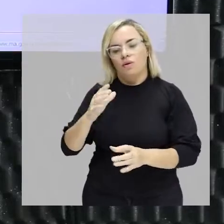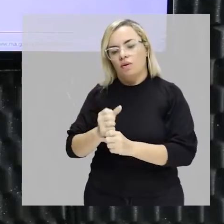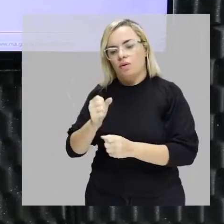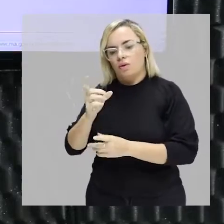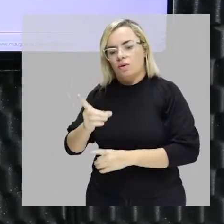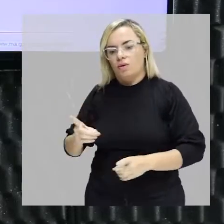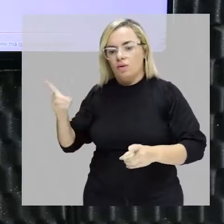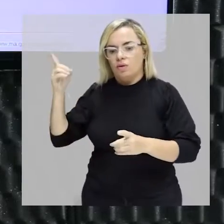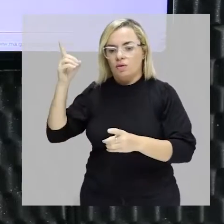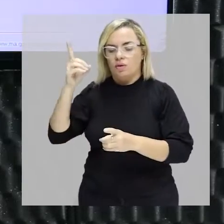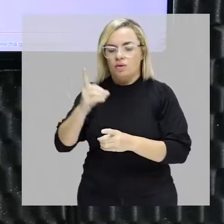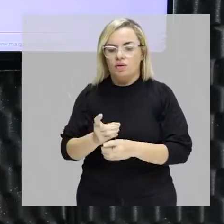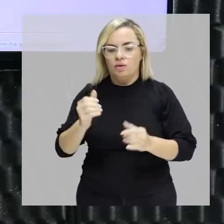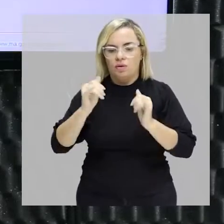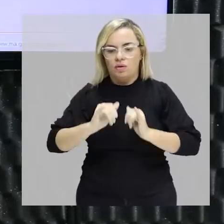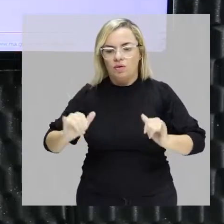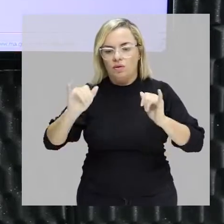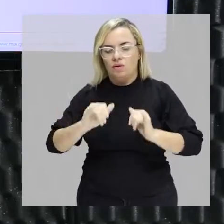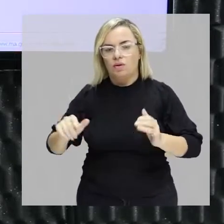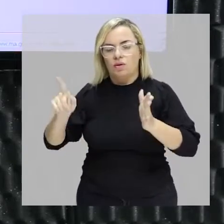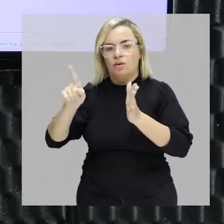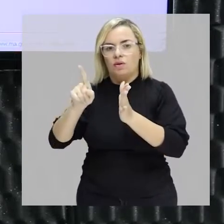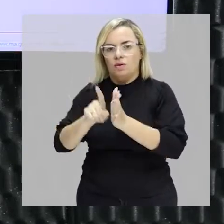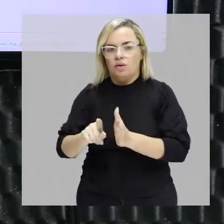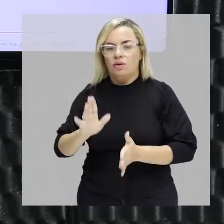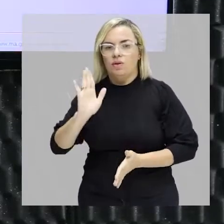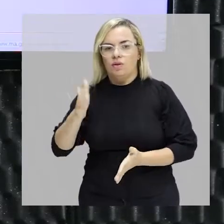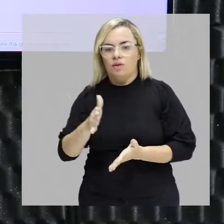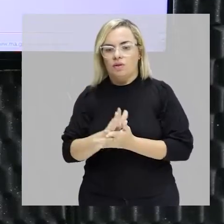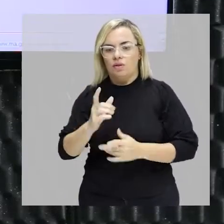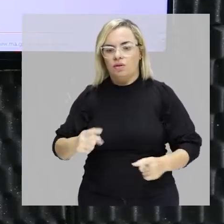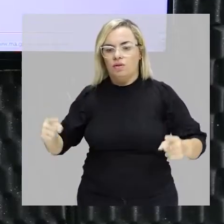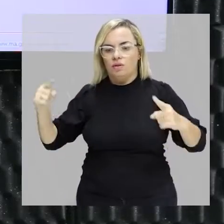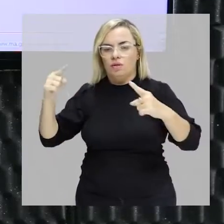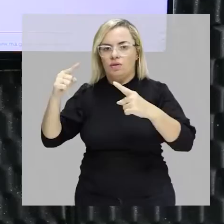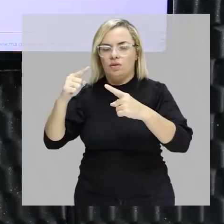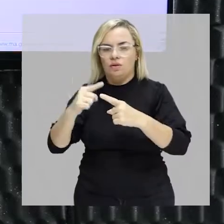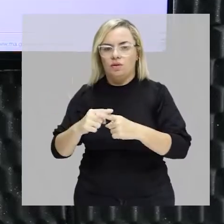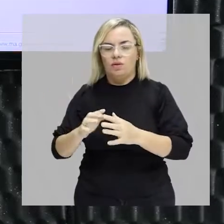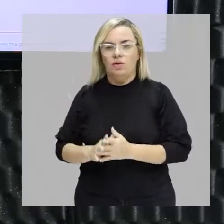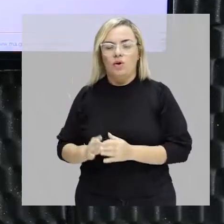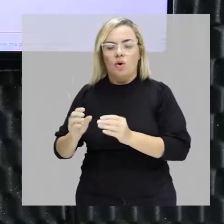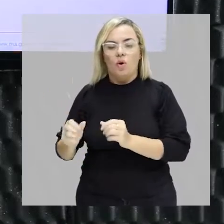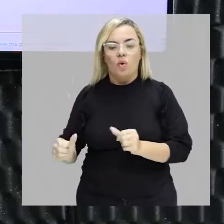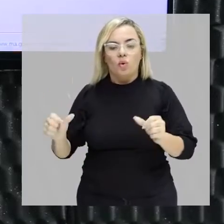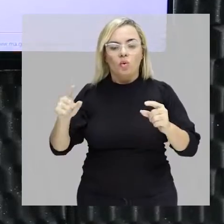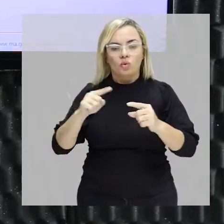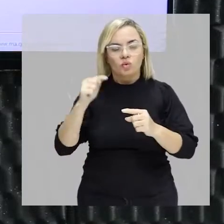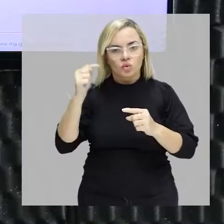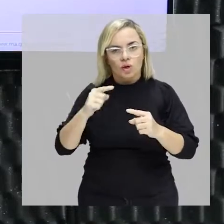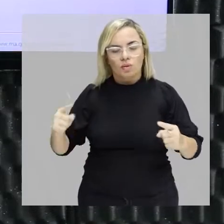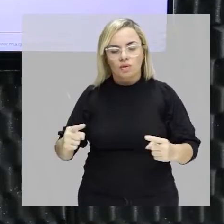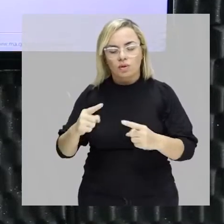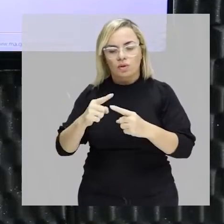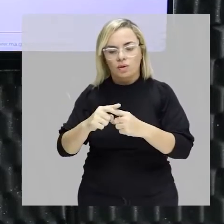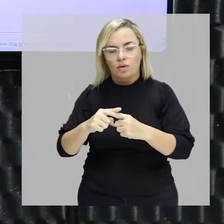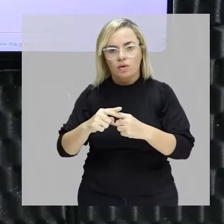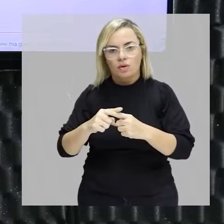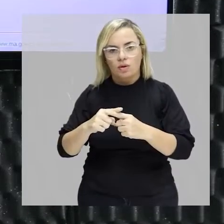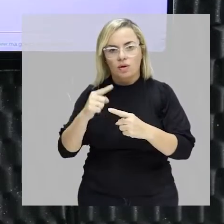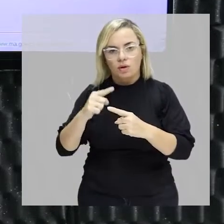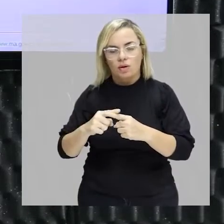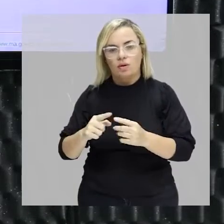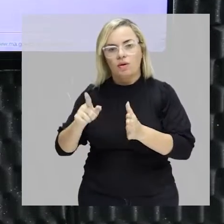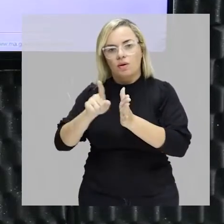eu encontrei uma informação negativa e já multipliquei ambos os membros pelo menos 1.